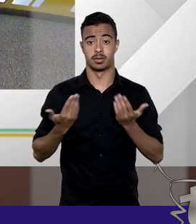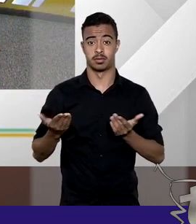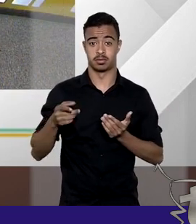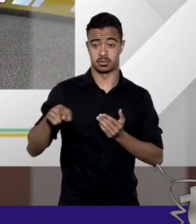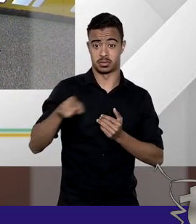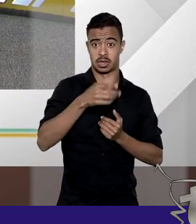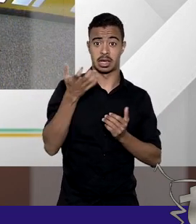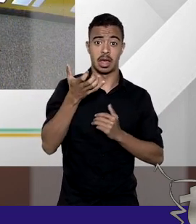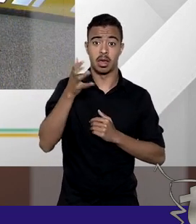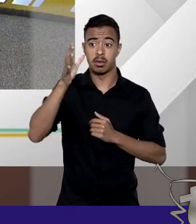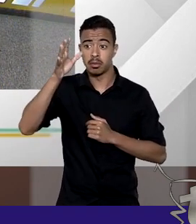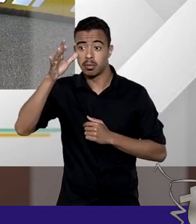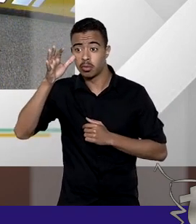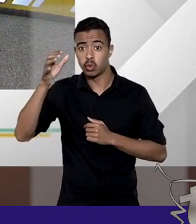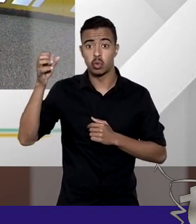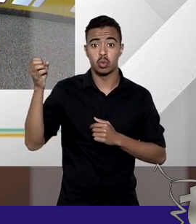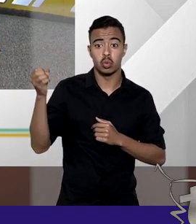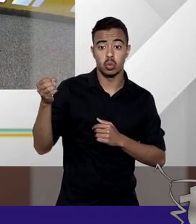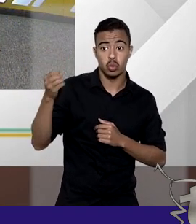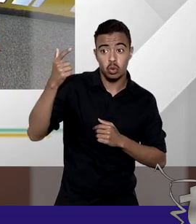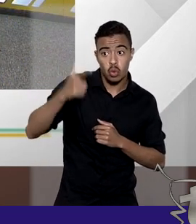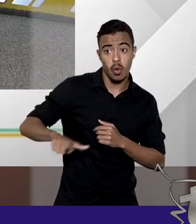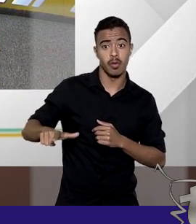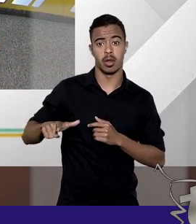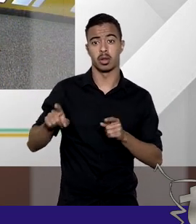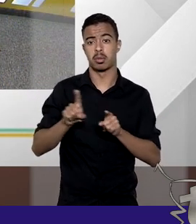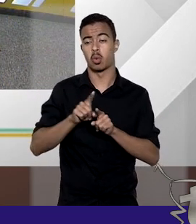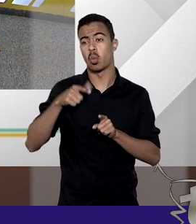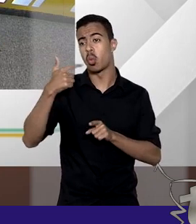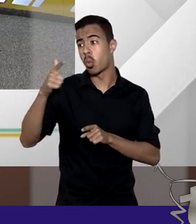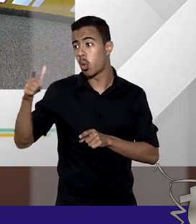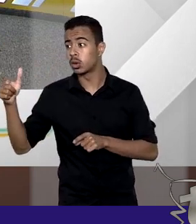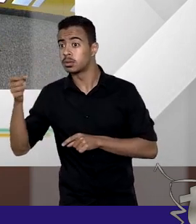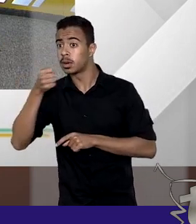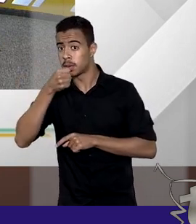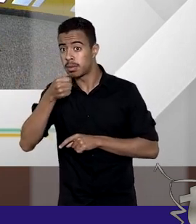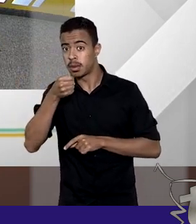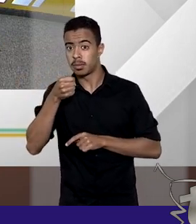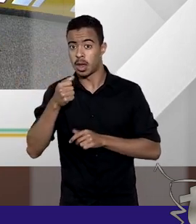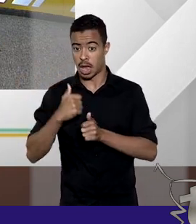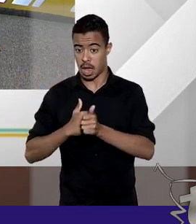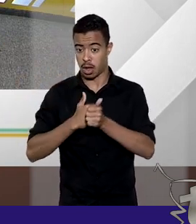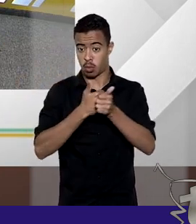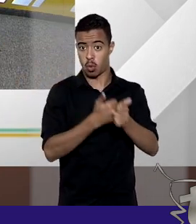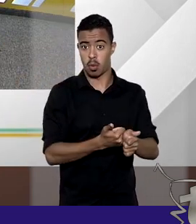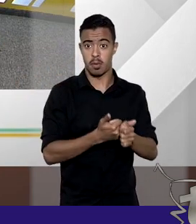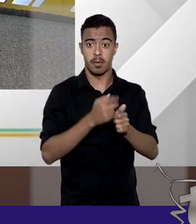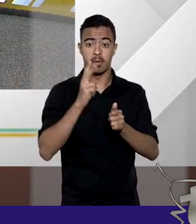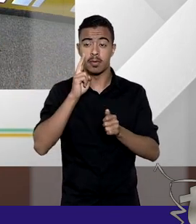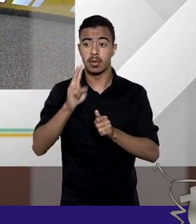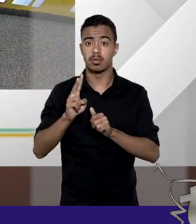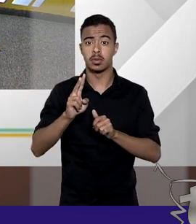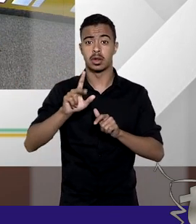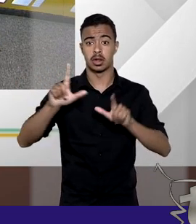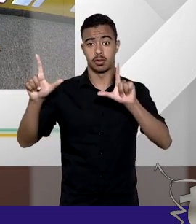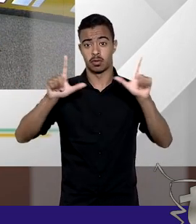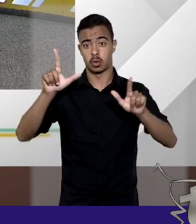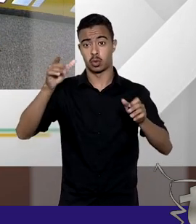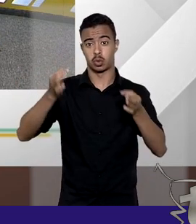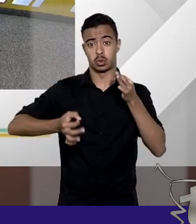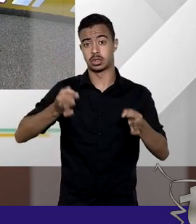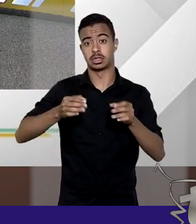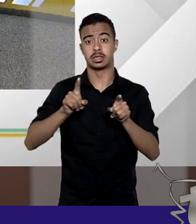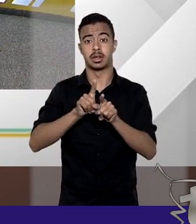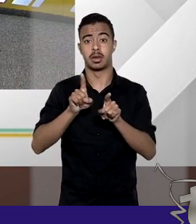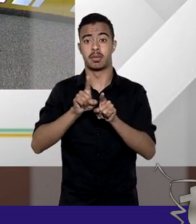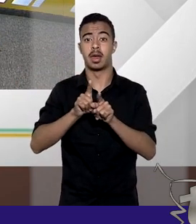E se você quiser conferir novamente este e outros programas, basta acompanhar a programação da TV Justiça